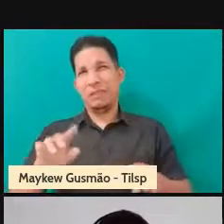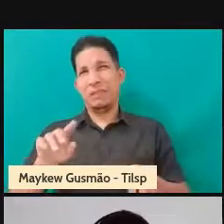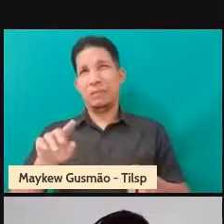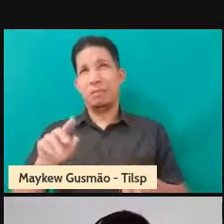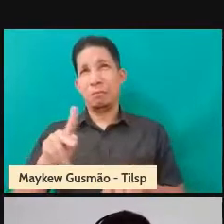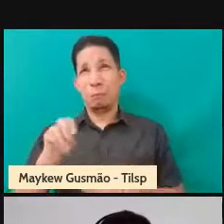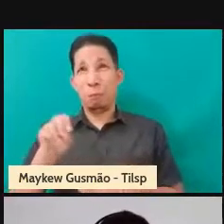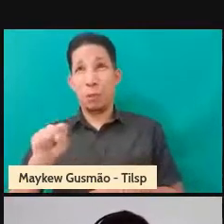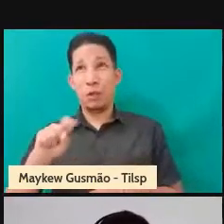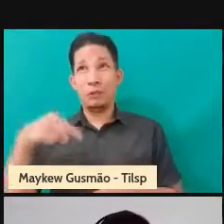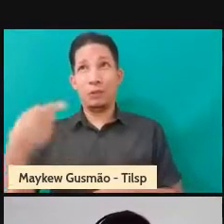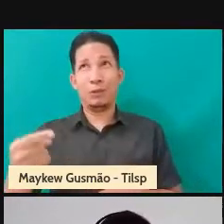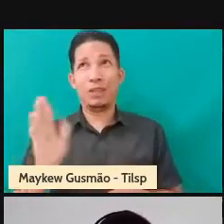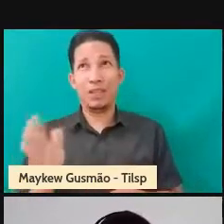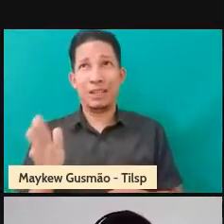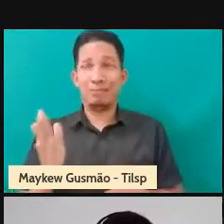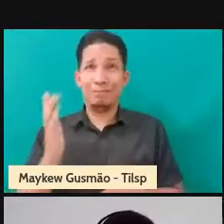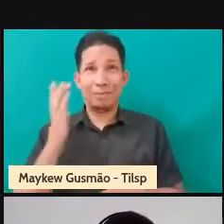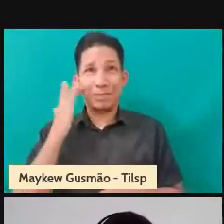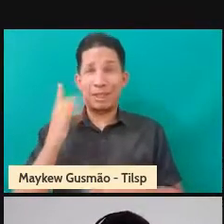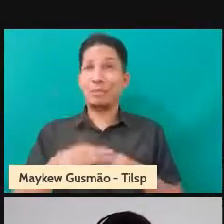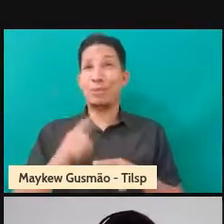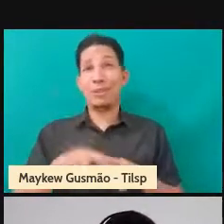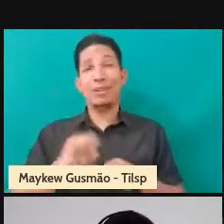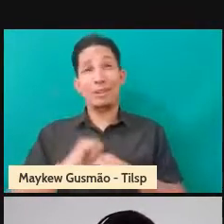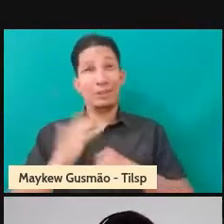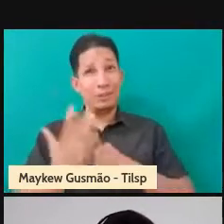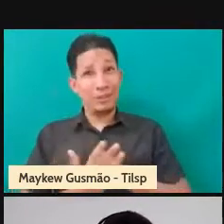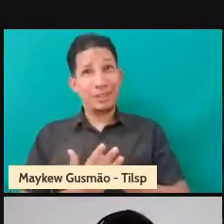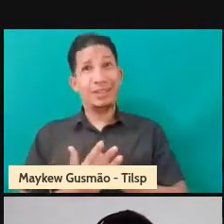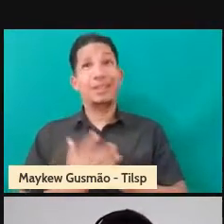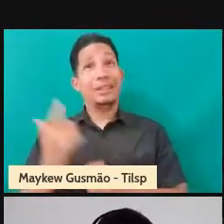onda de Covid agora